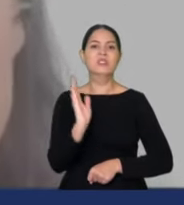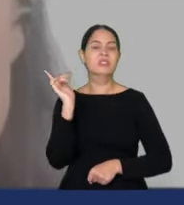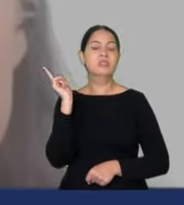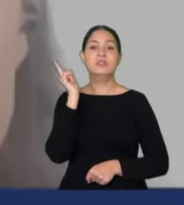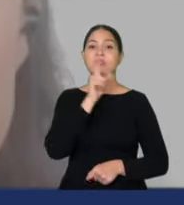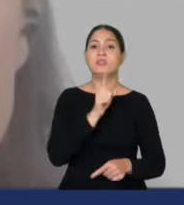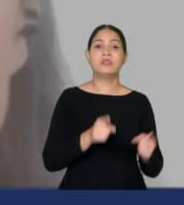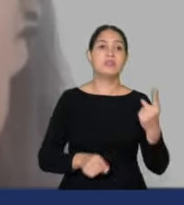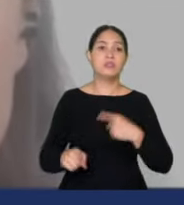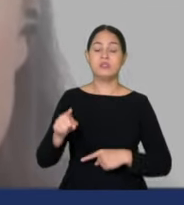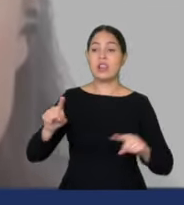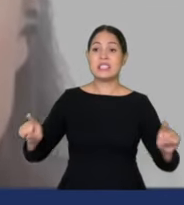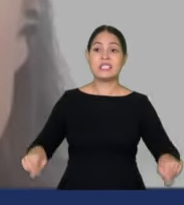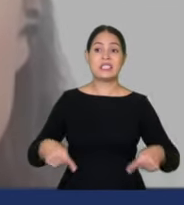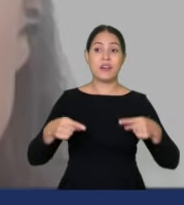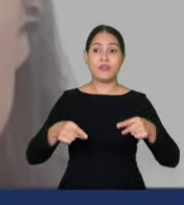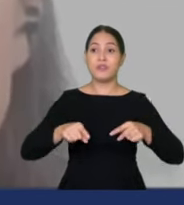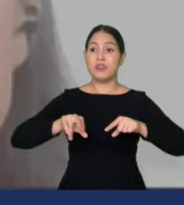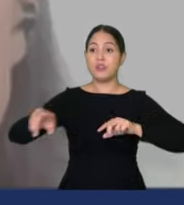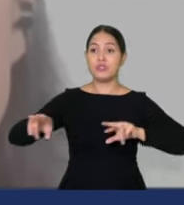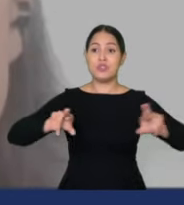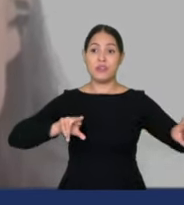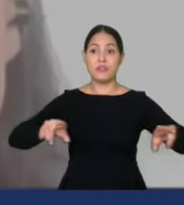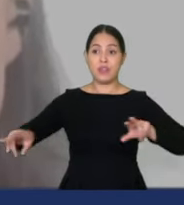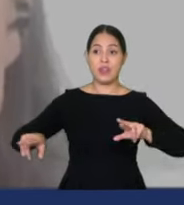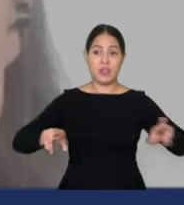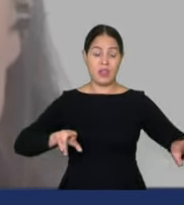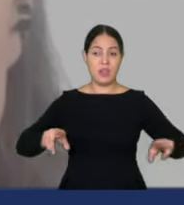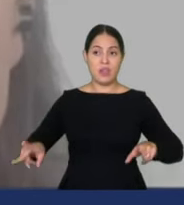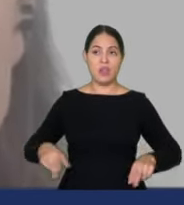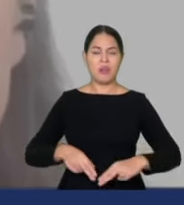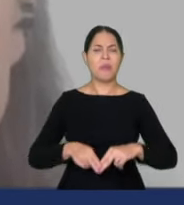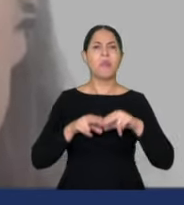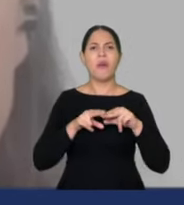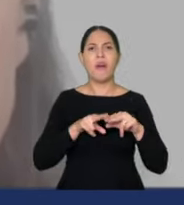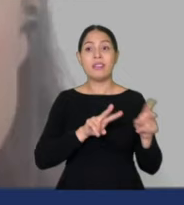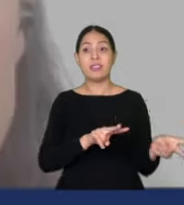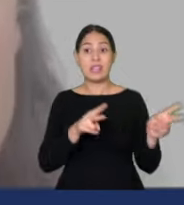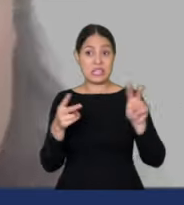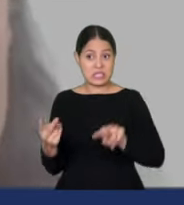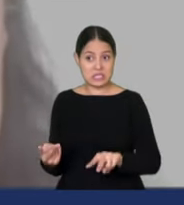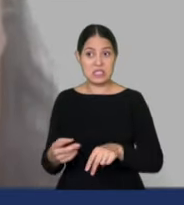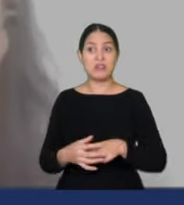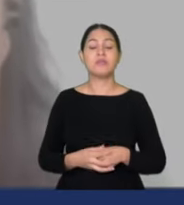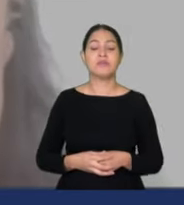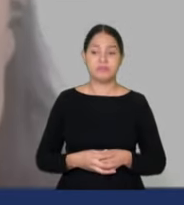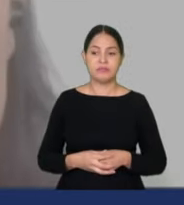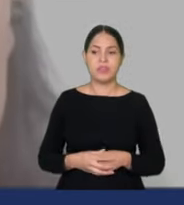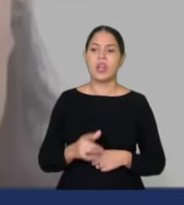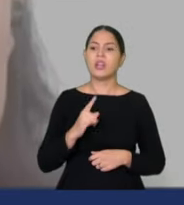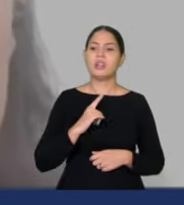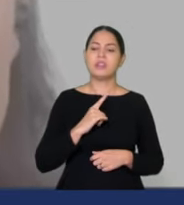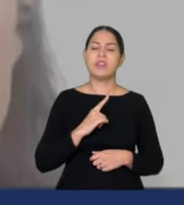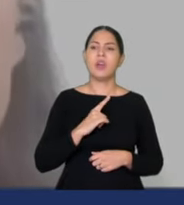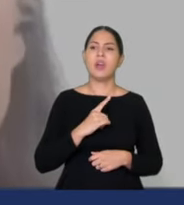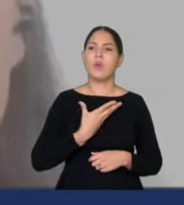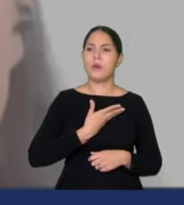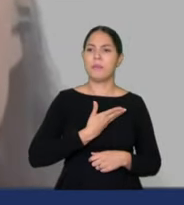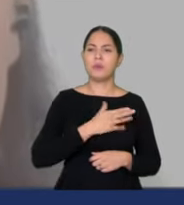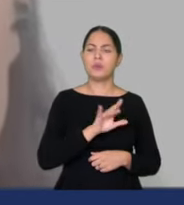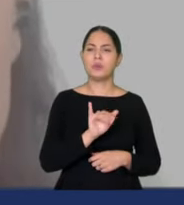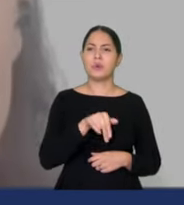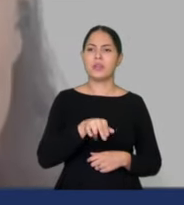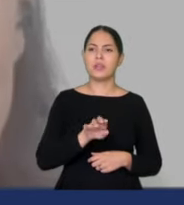diferentes desafios e grandes desafios que são impostos pela transição, né, tão bem enumerados pelo colega do INEP. Então não é